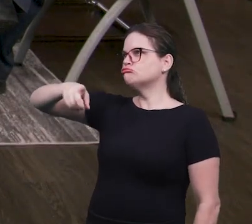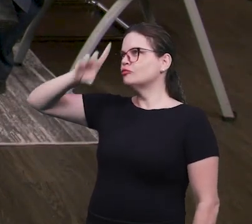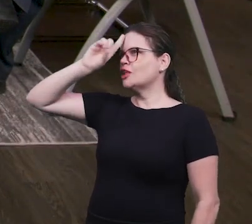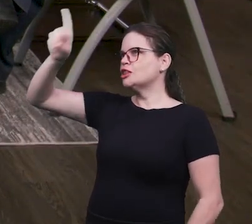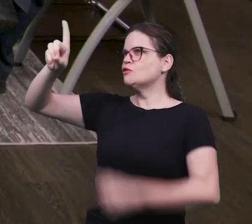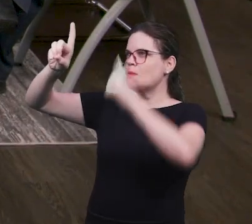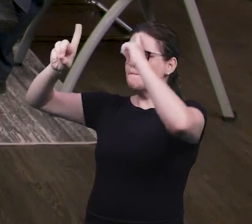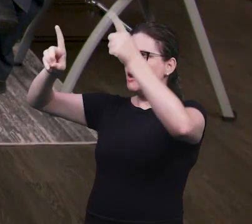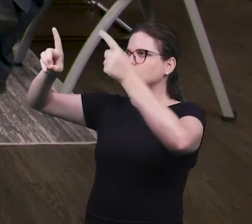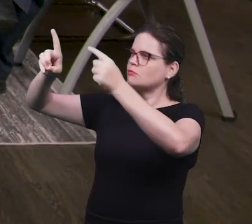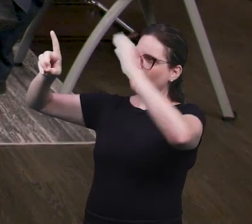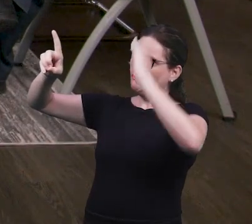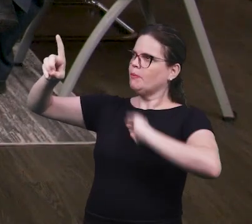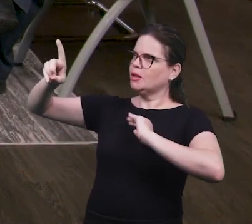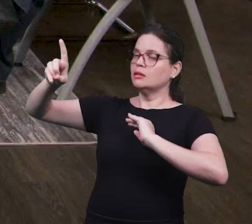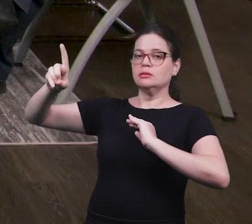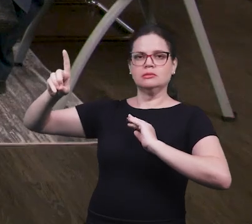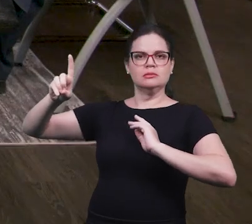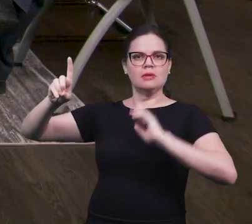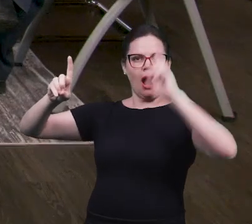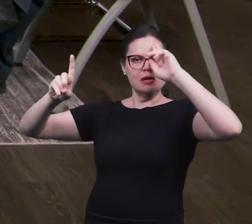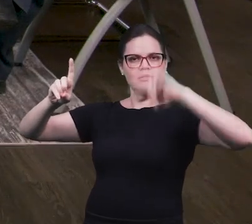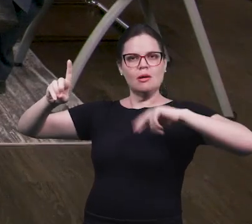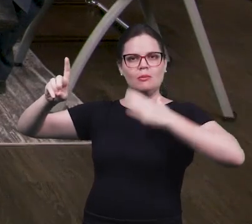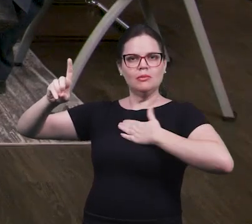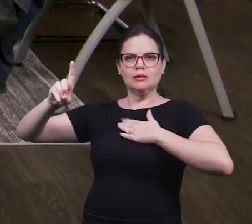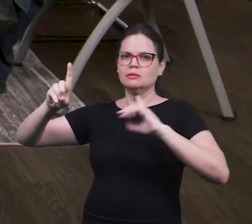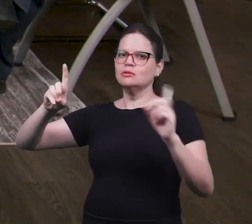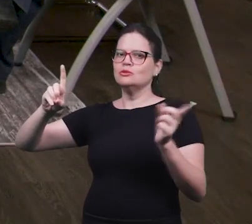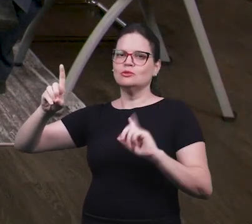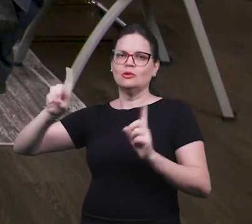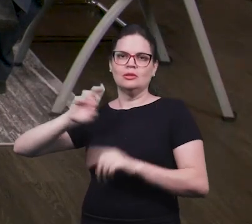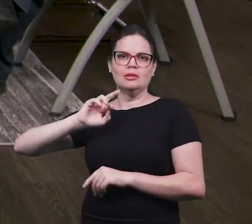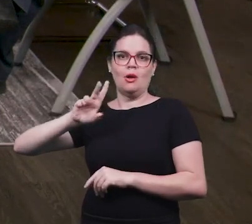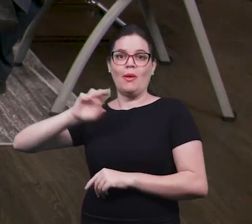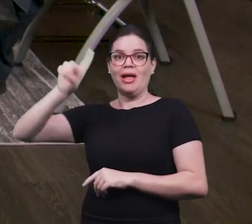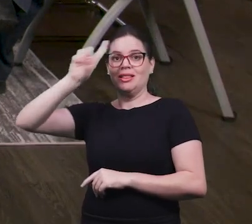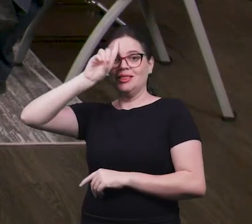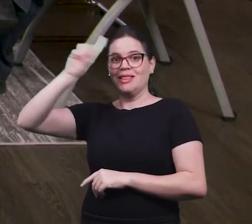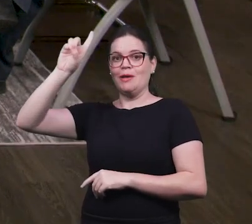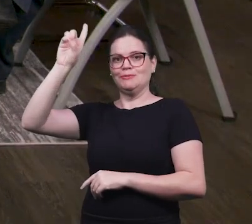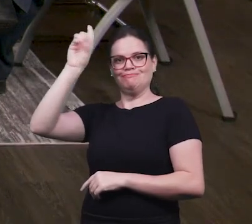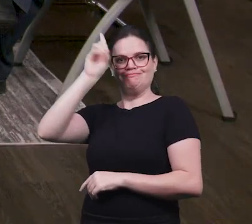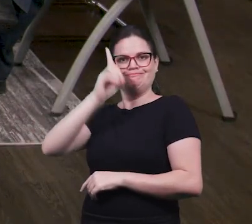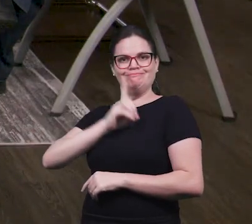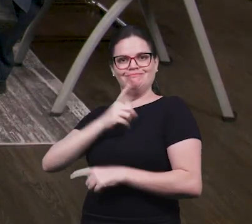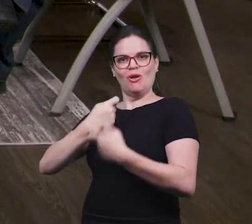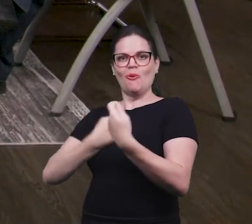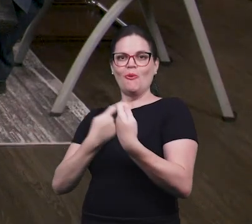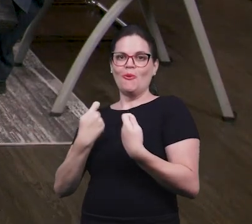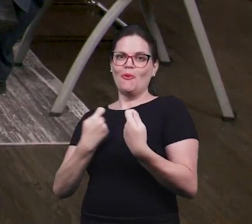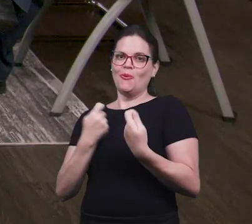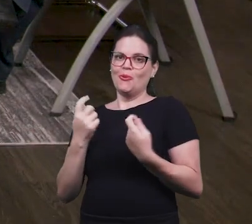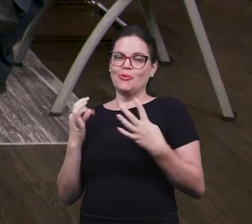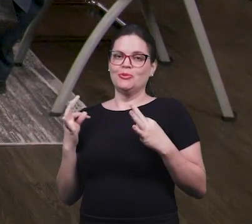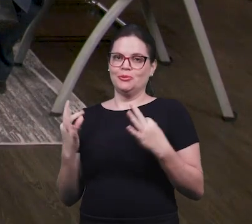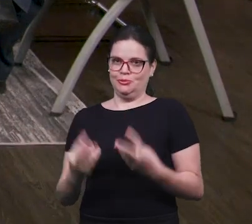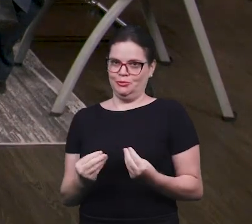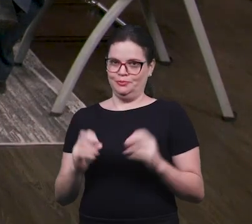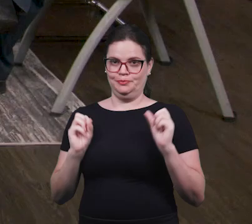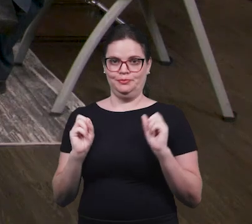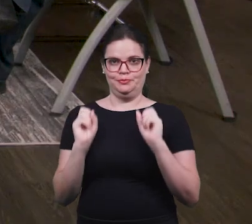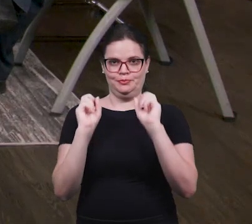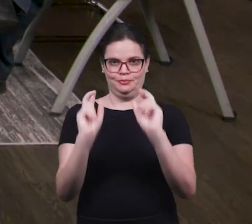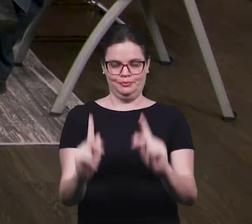sabor. Então, o Deus da razão. Mas vejam só, falamos a respeito então,